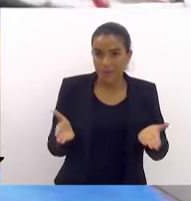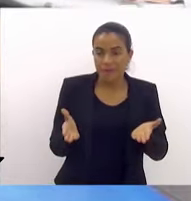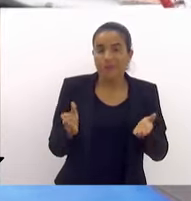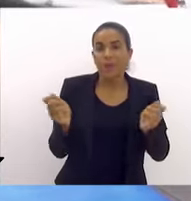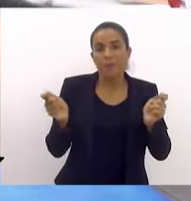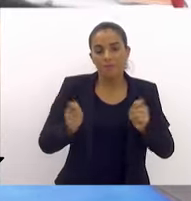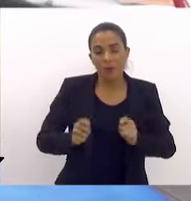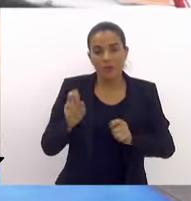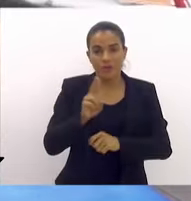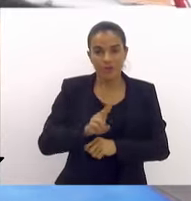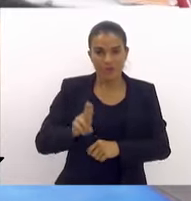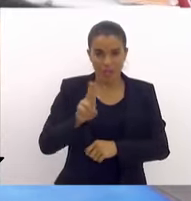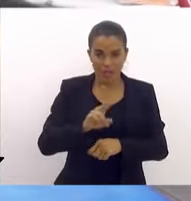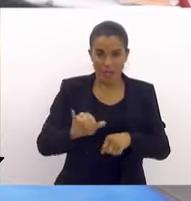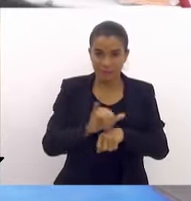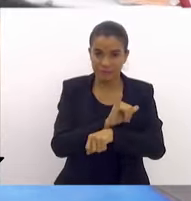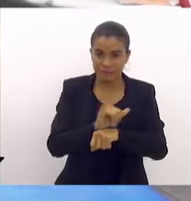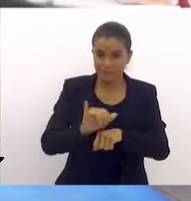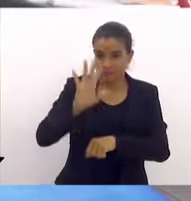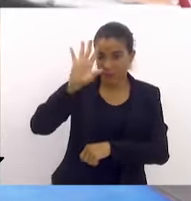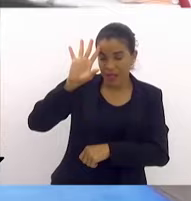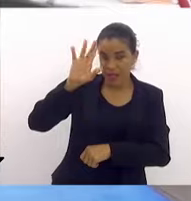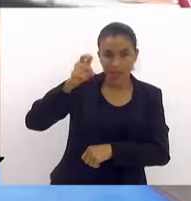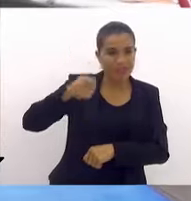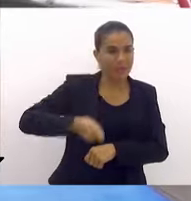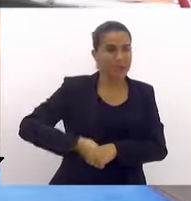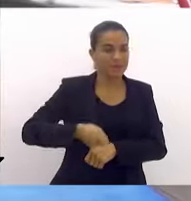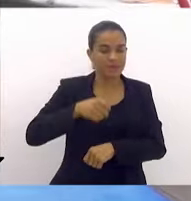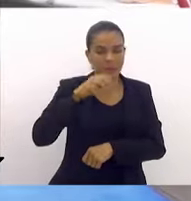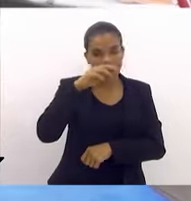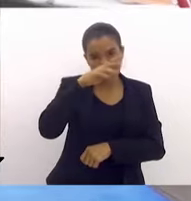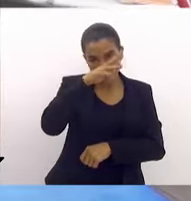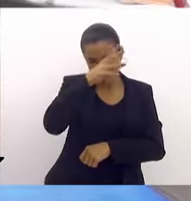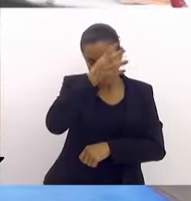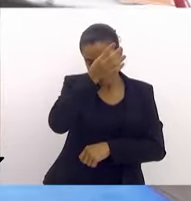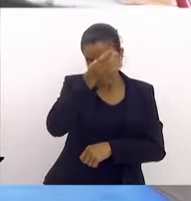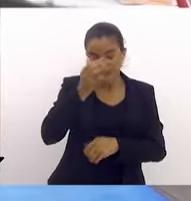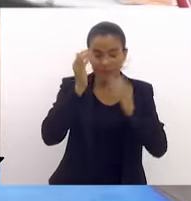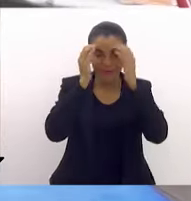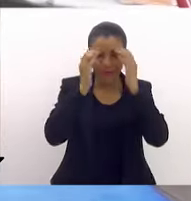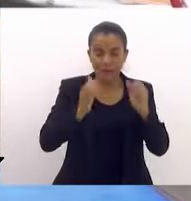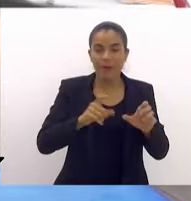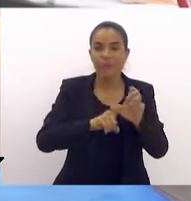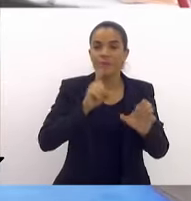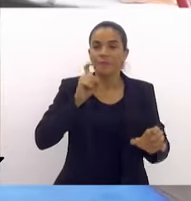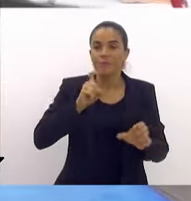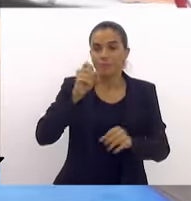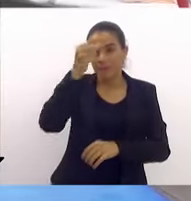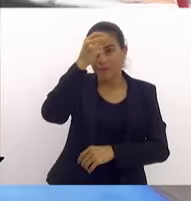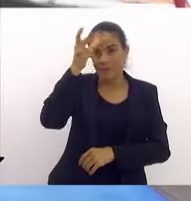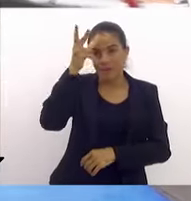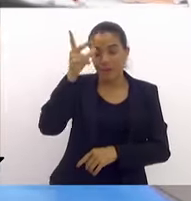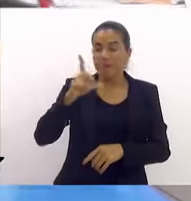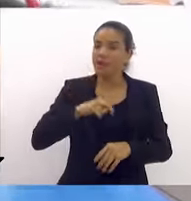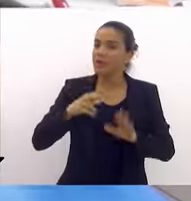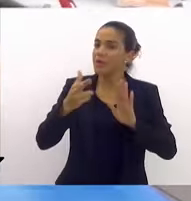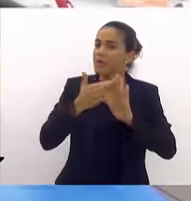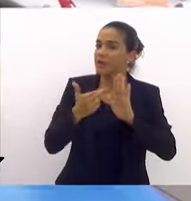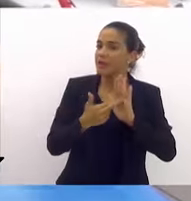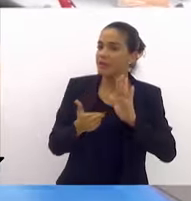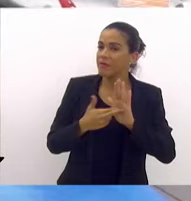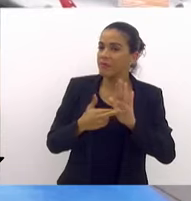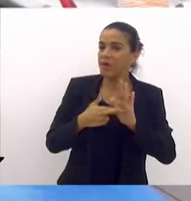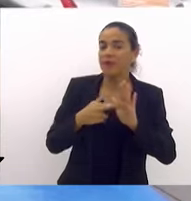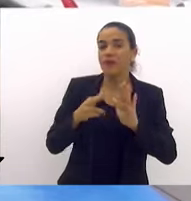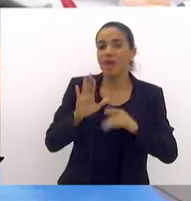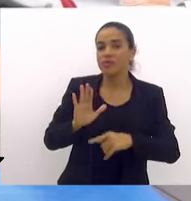essa fórmula para determinar, respeitando a autonomia municipal, mas que é uma diretriz que vale para todo